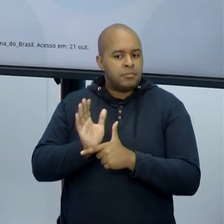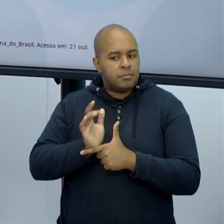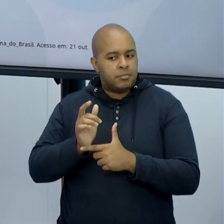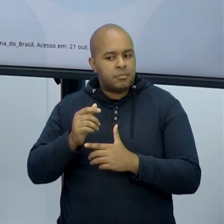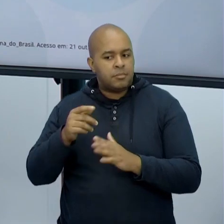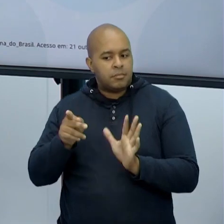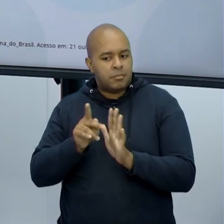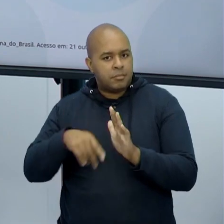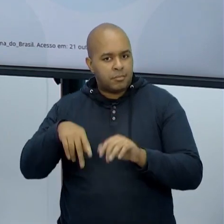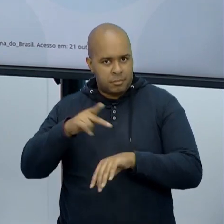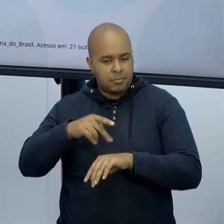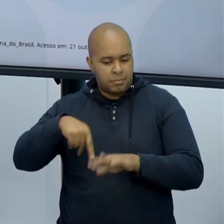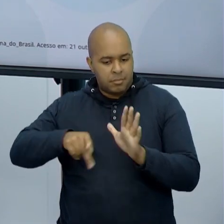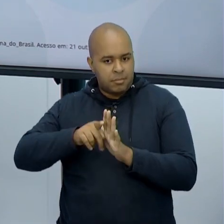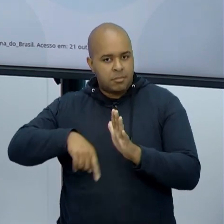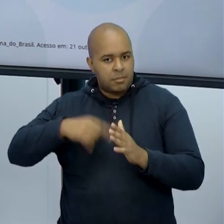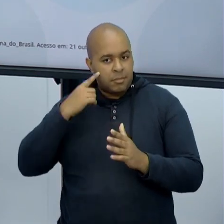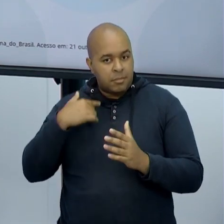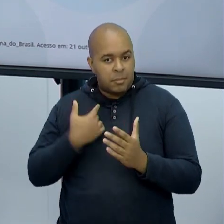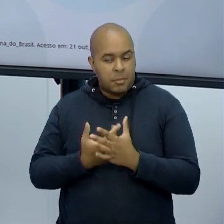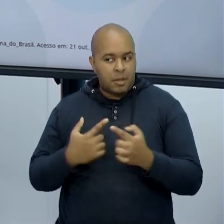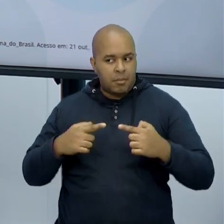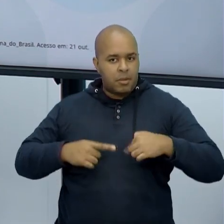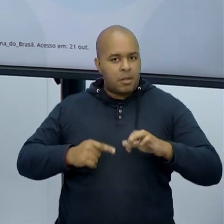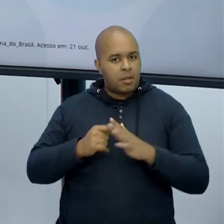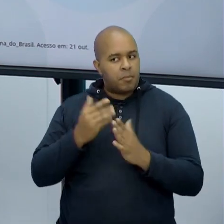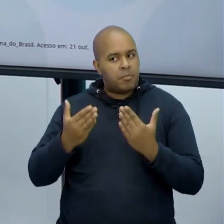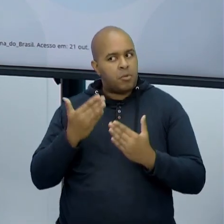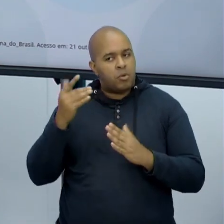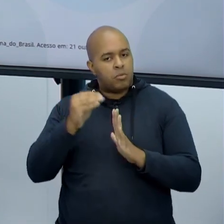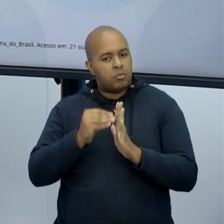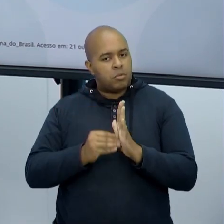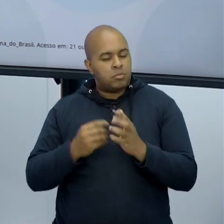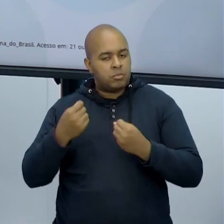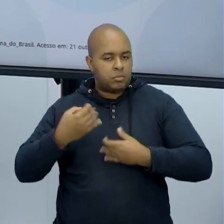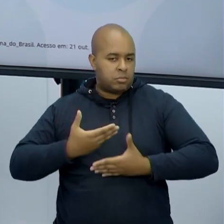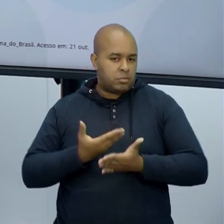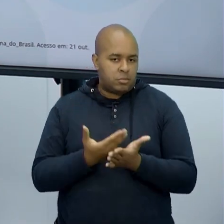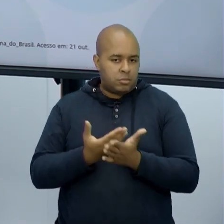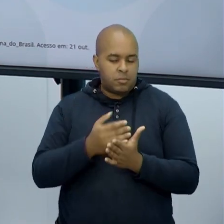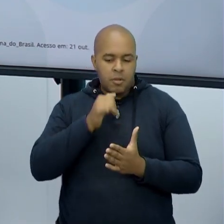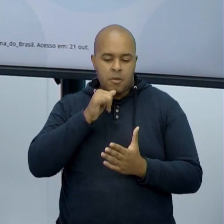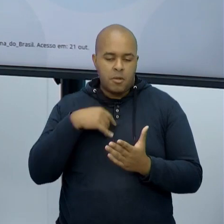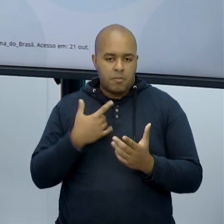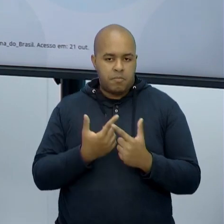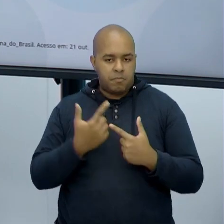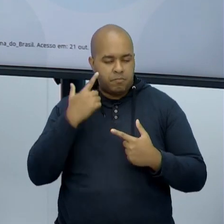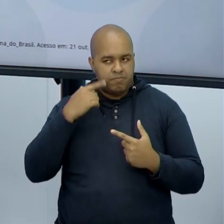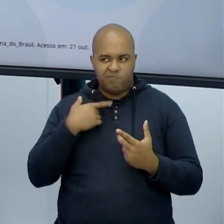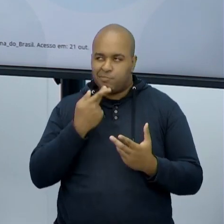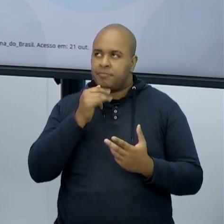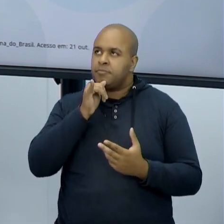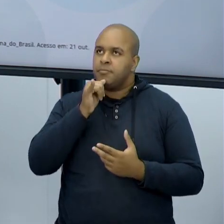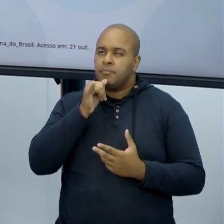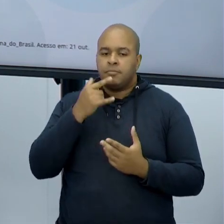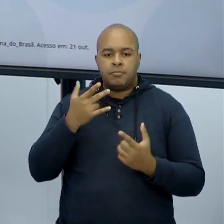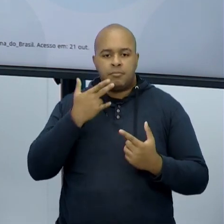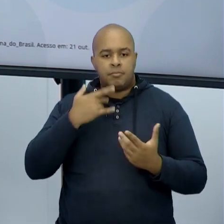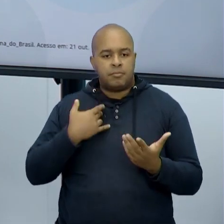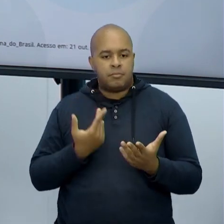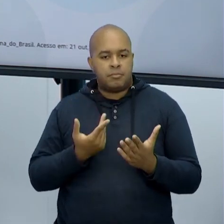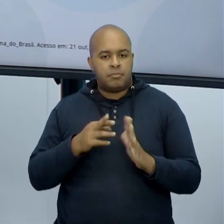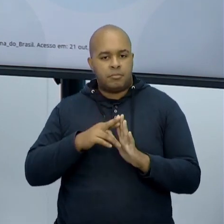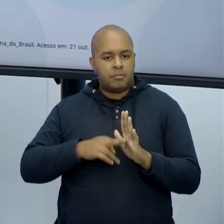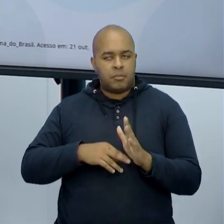assistir, associado, relacionado ao conteúdo. Por exemplo, vamos supor que eu esteja falando sobre o